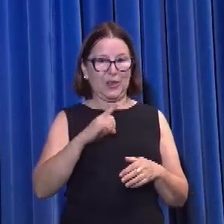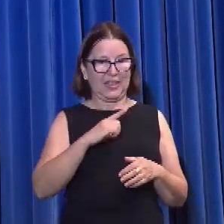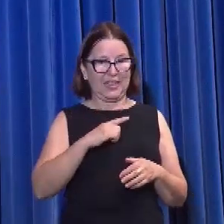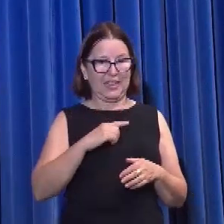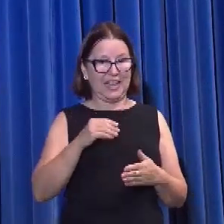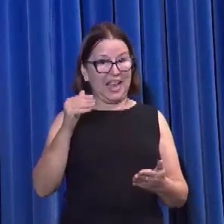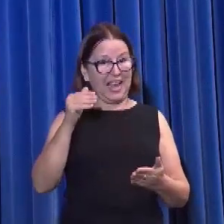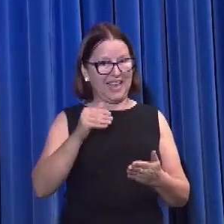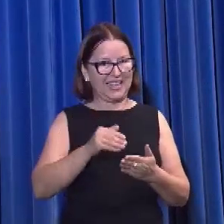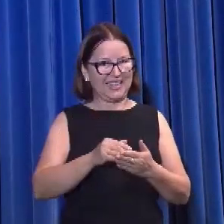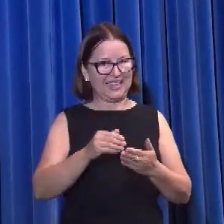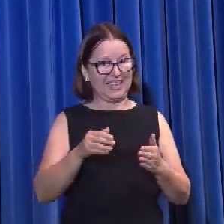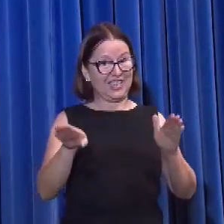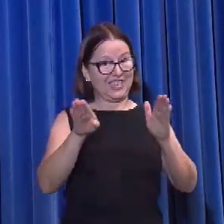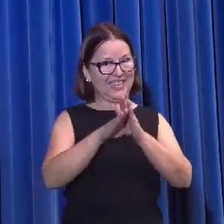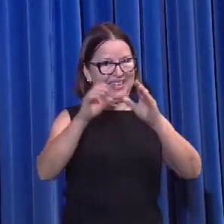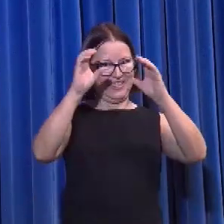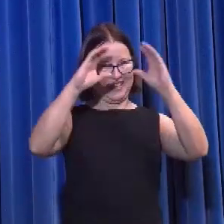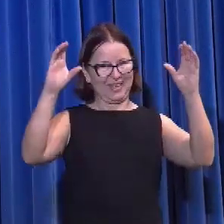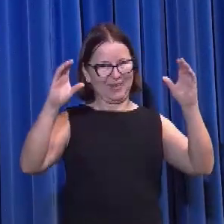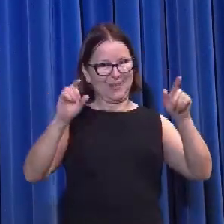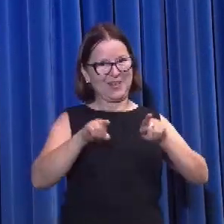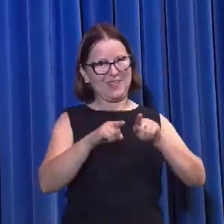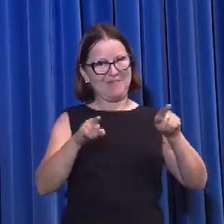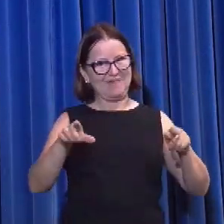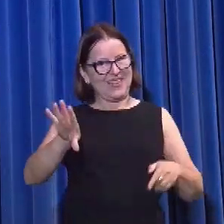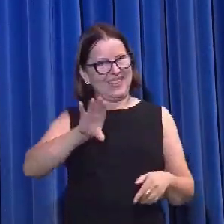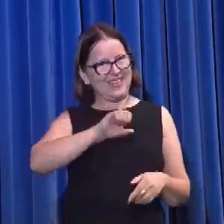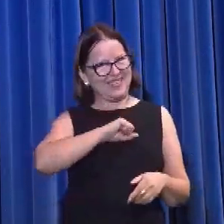amor é forever.